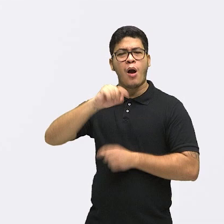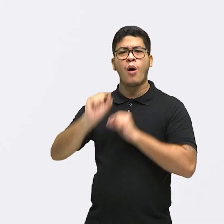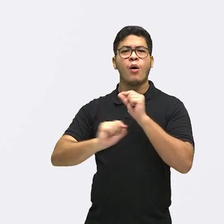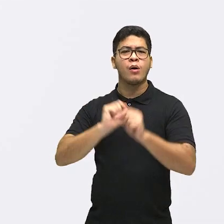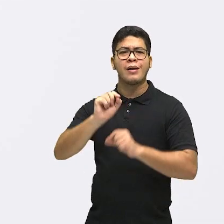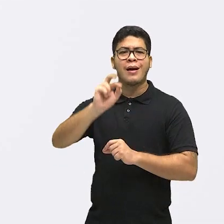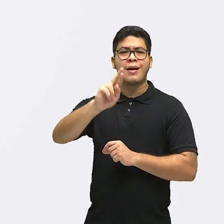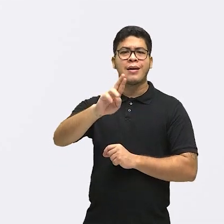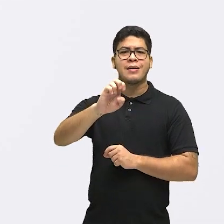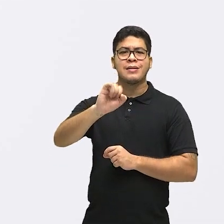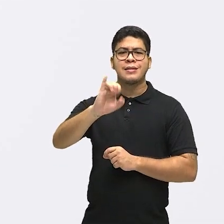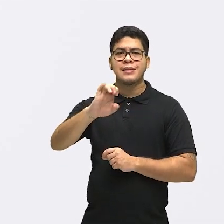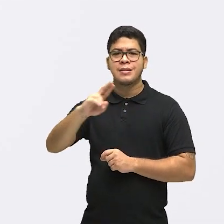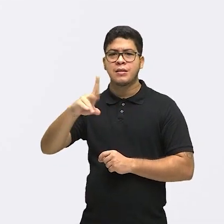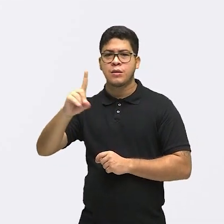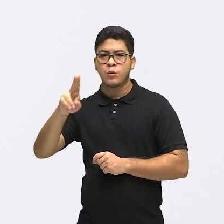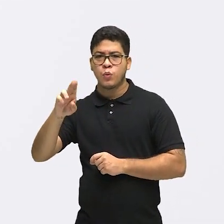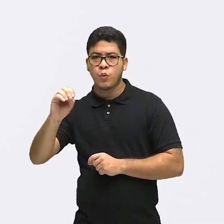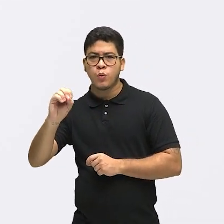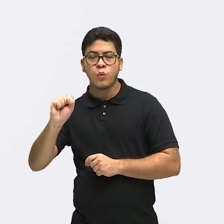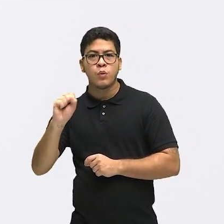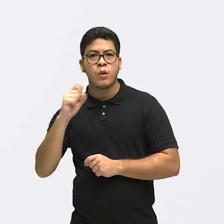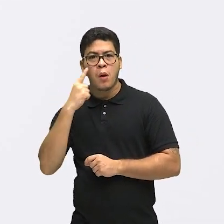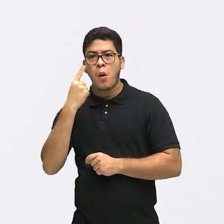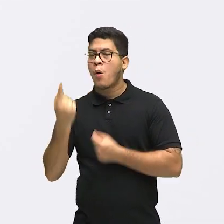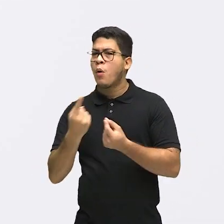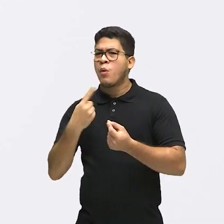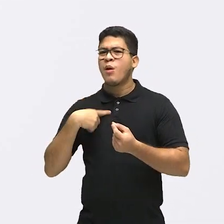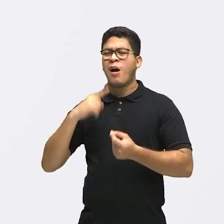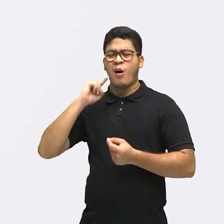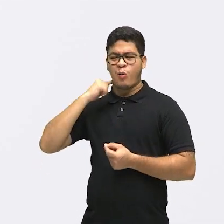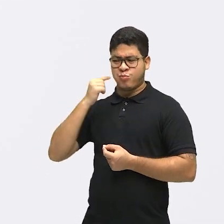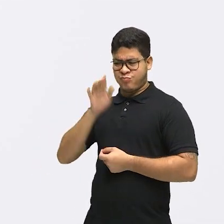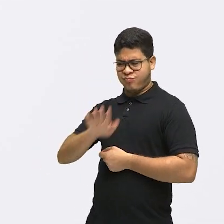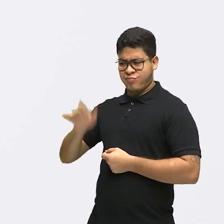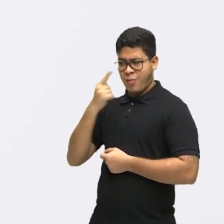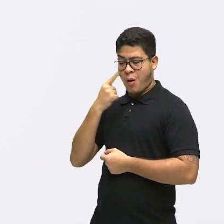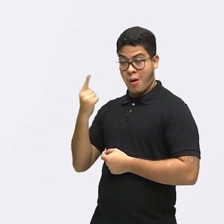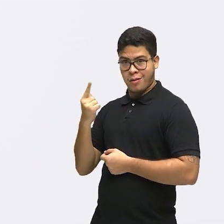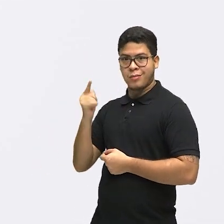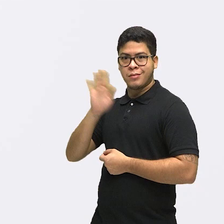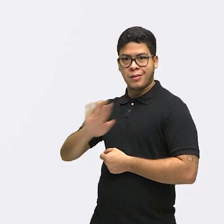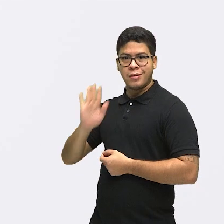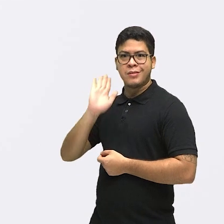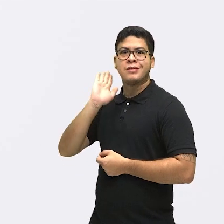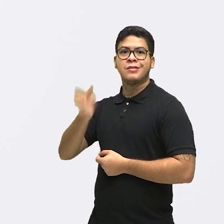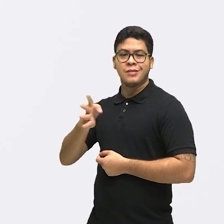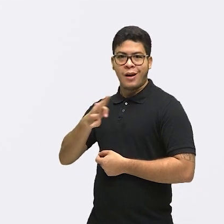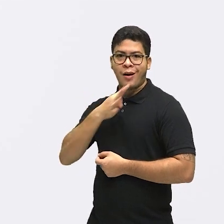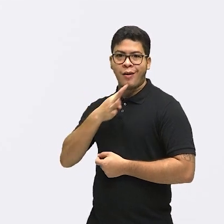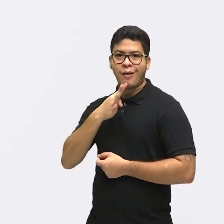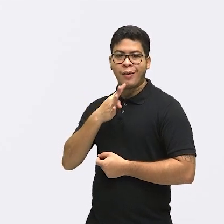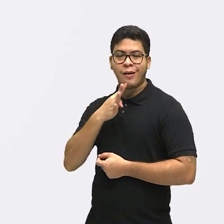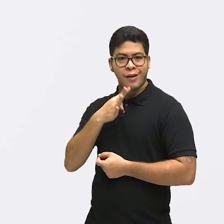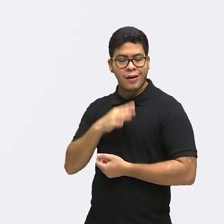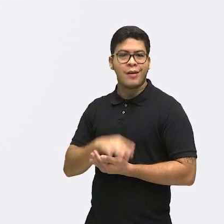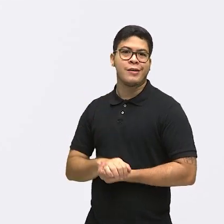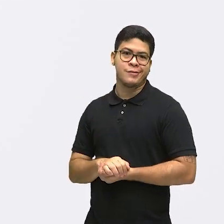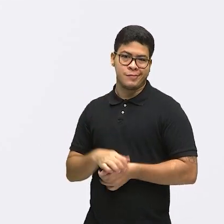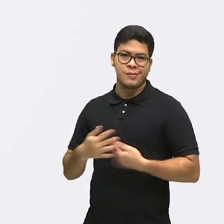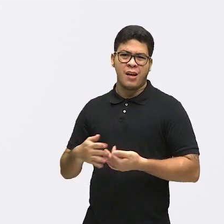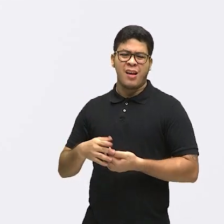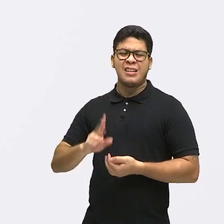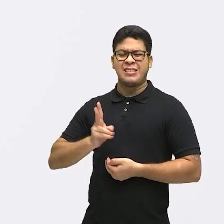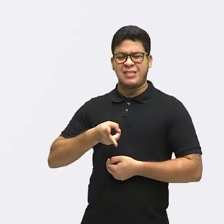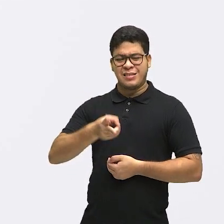causar poluição. Quem nunca viu uma imagem como essa que está aí na cartela, né? A gente sempre vê aí essas